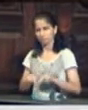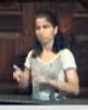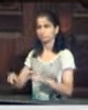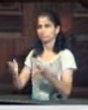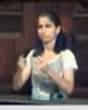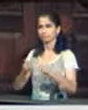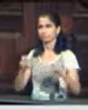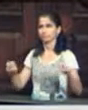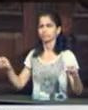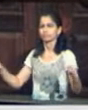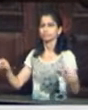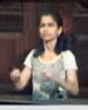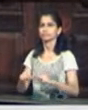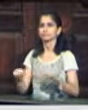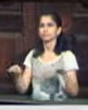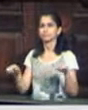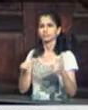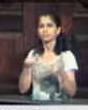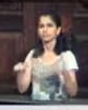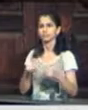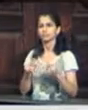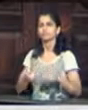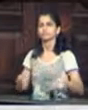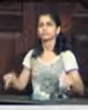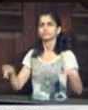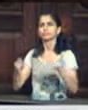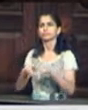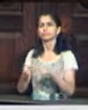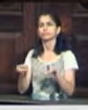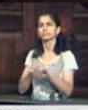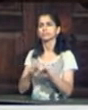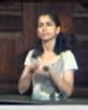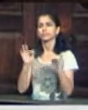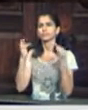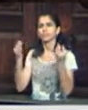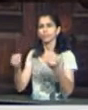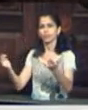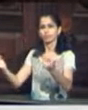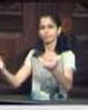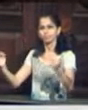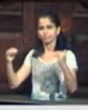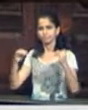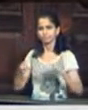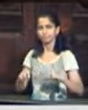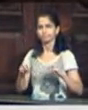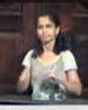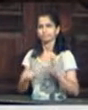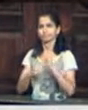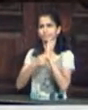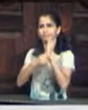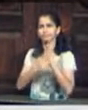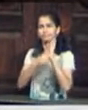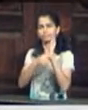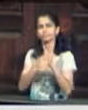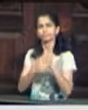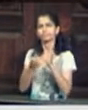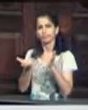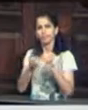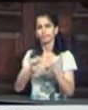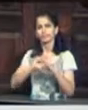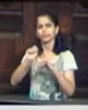galerias, servidores públicos, servidoras públicas e famílias que vieram aqui lutar pelo aluguel social.